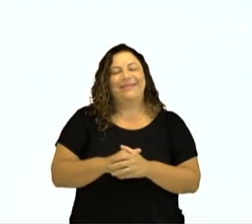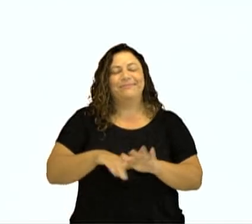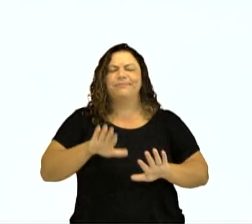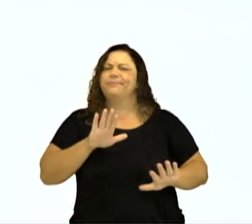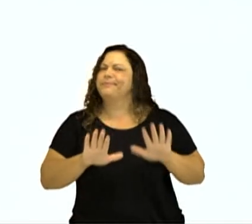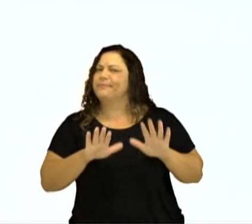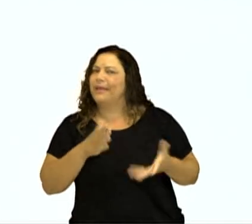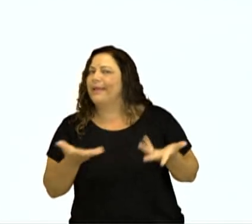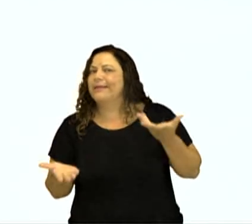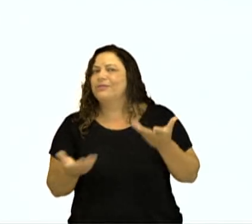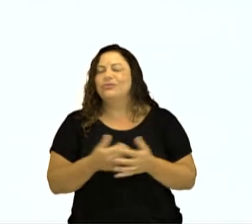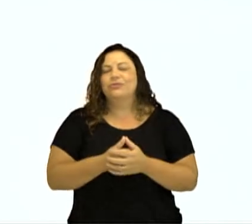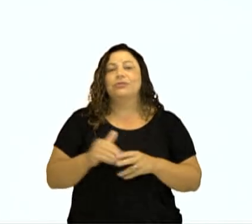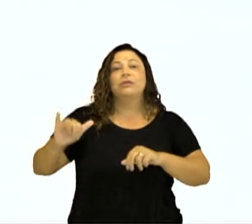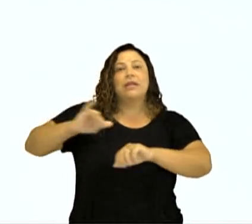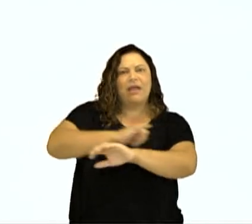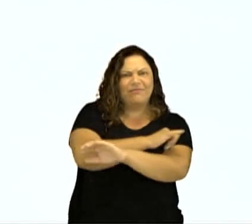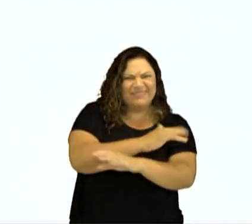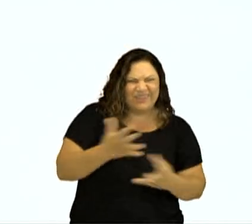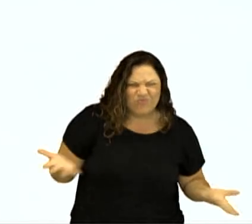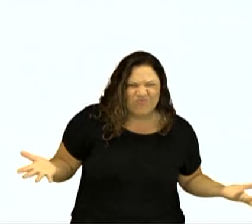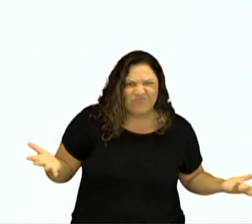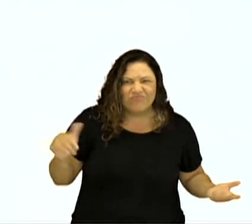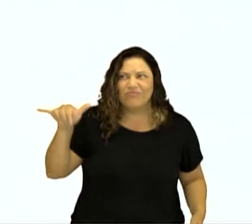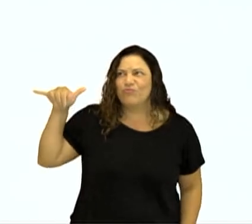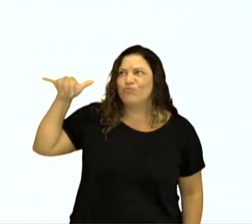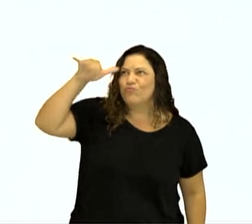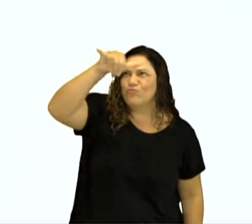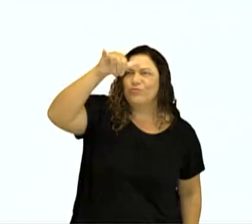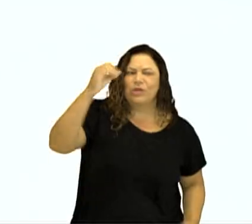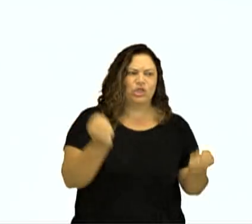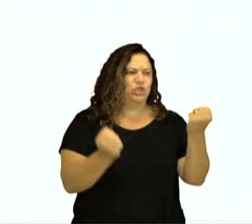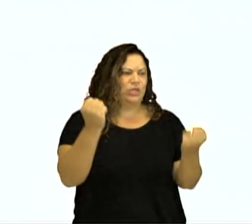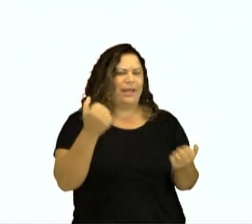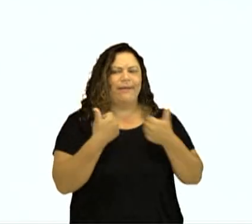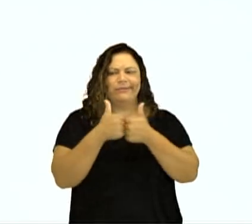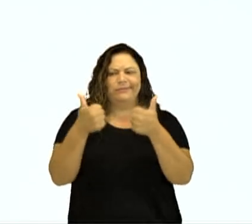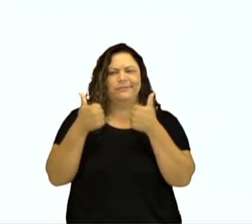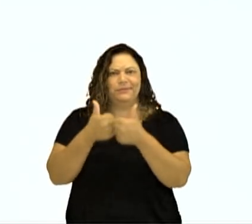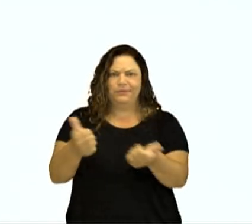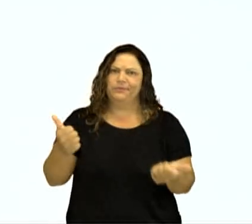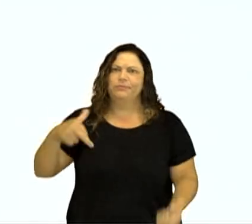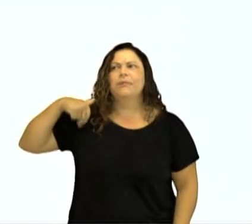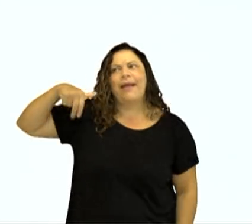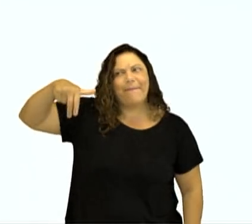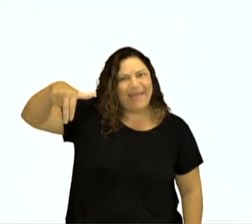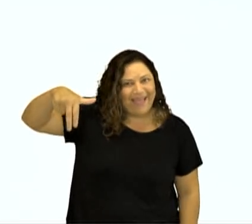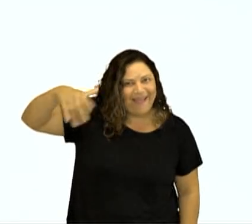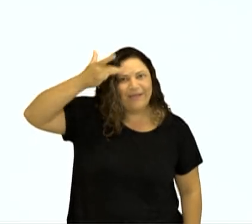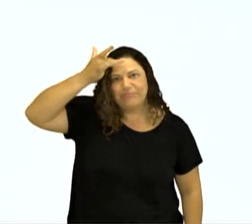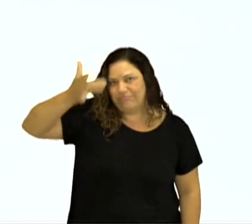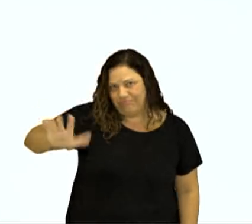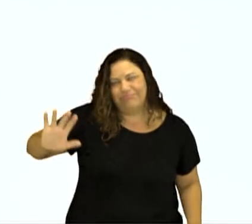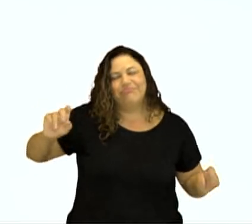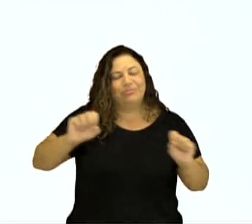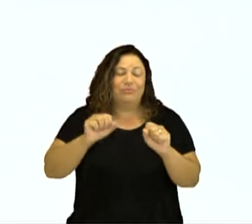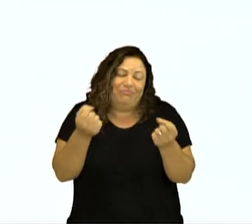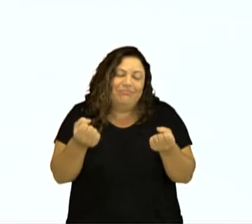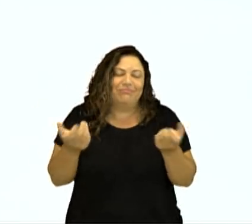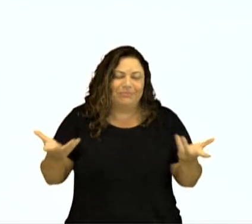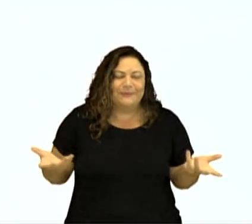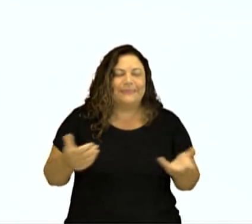avião, a pé acho meio difícil, mas não é impossível, não é verdade? A função na